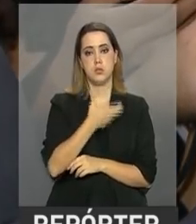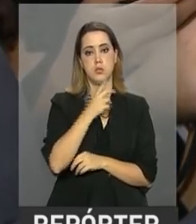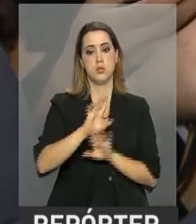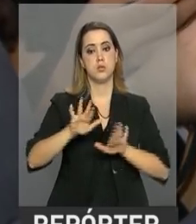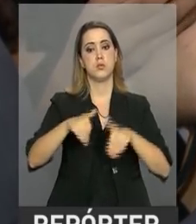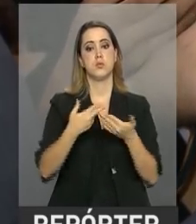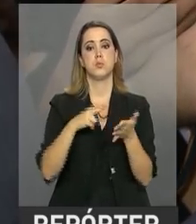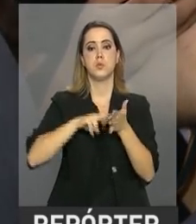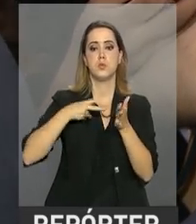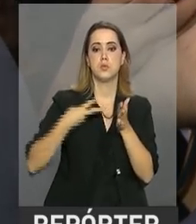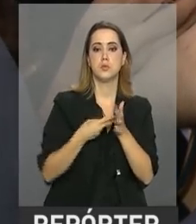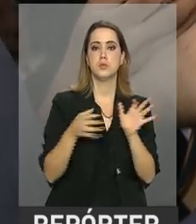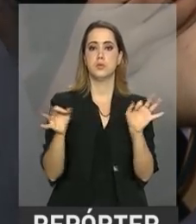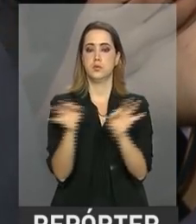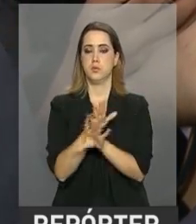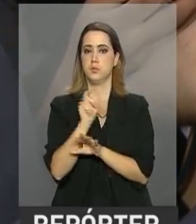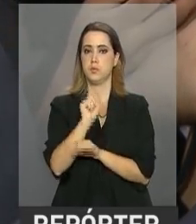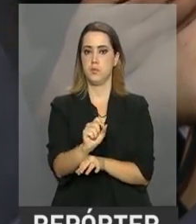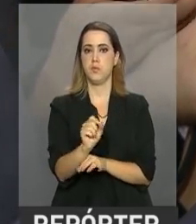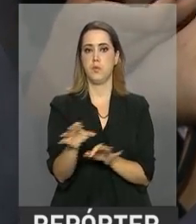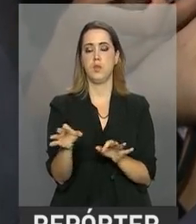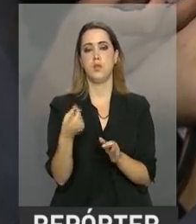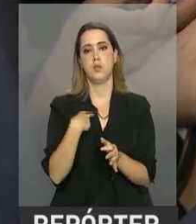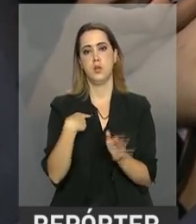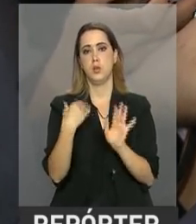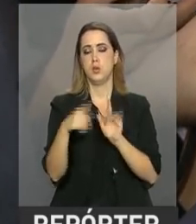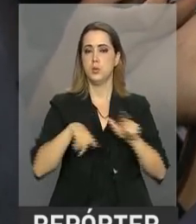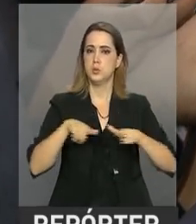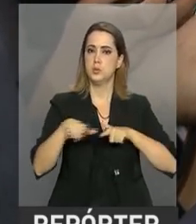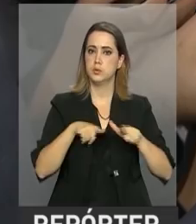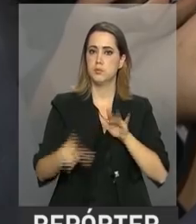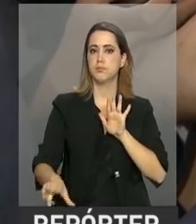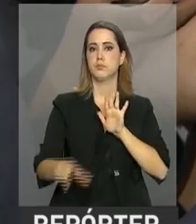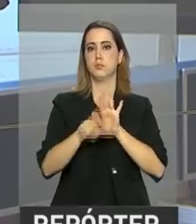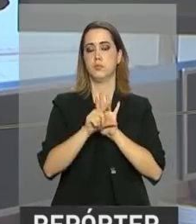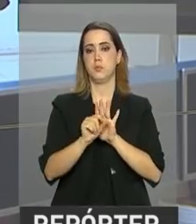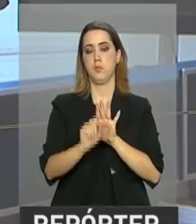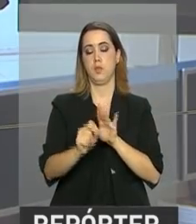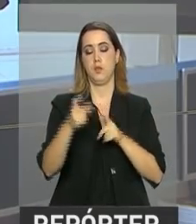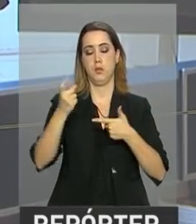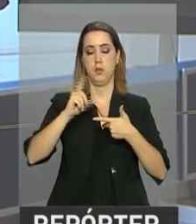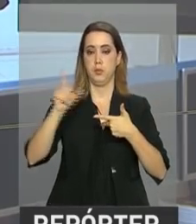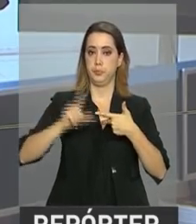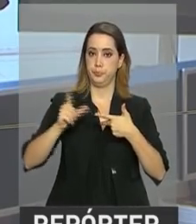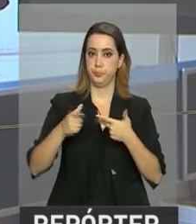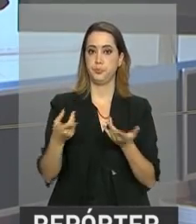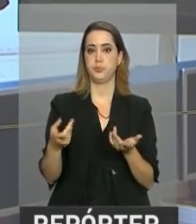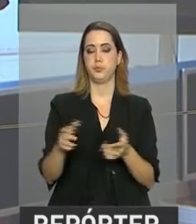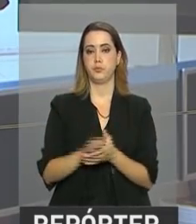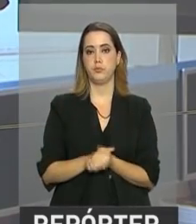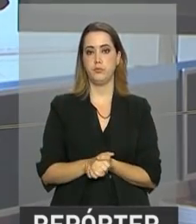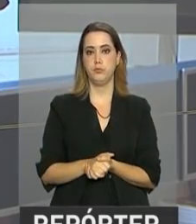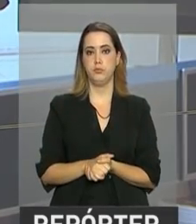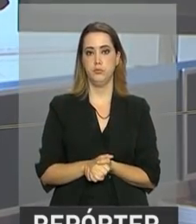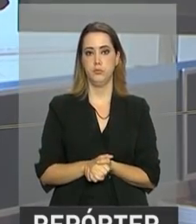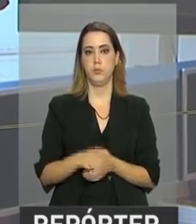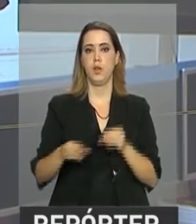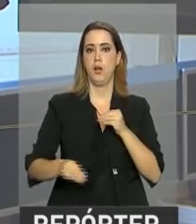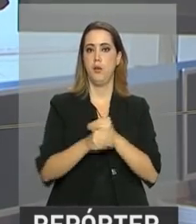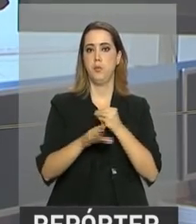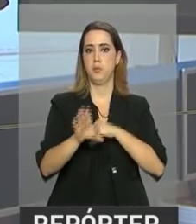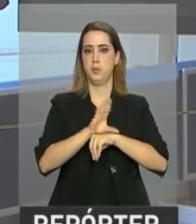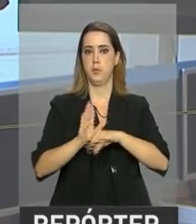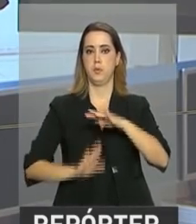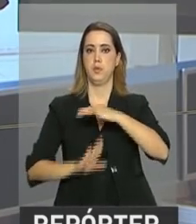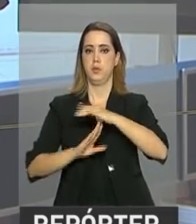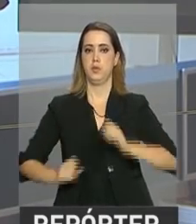encerrando aí o trabalho legislativo e entrando em recesso. A PEC do Teto dos Gastos já foi votada